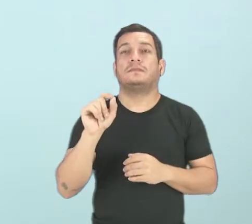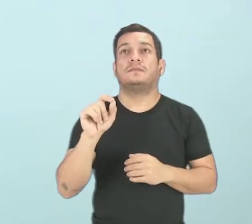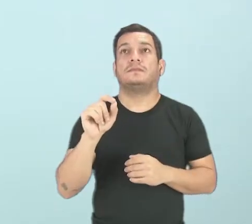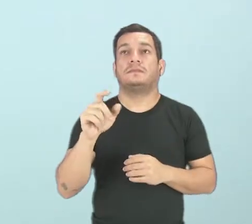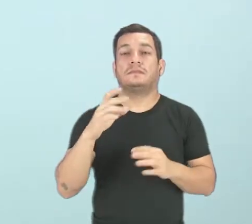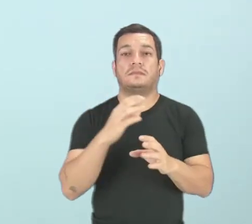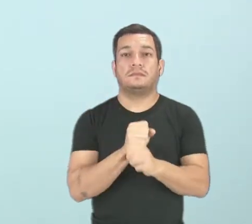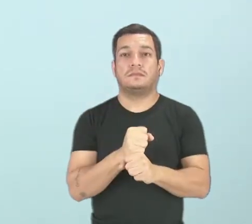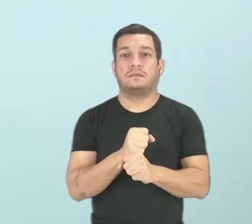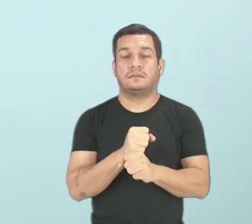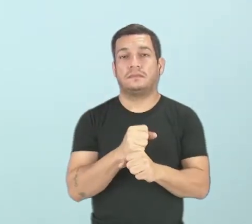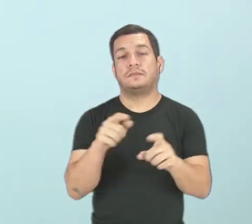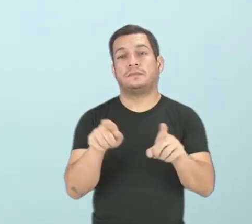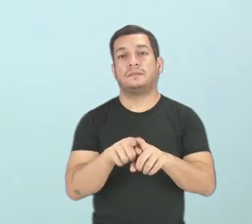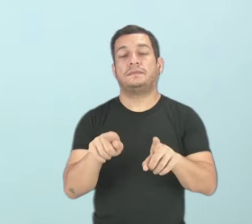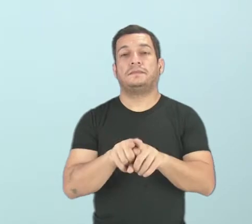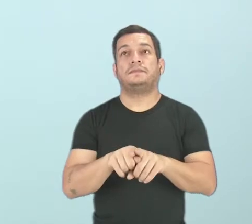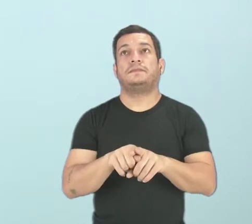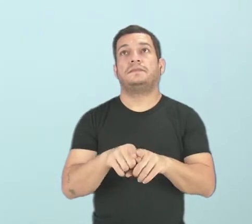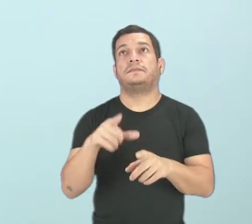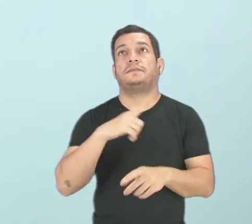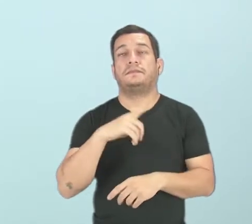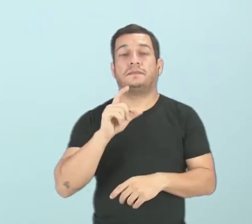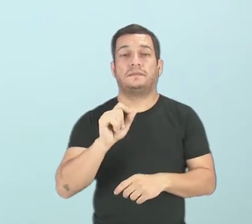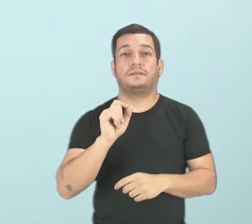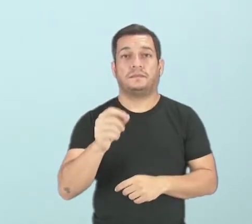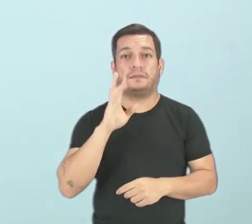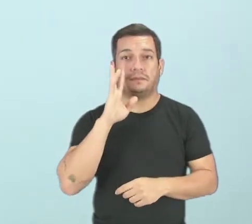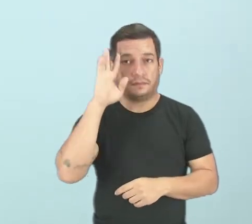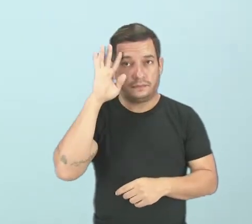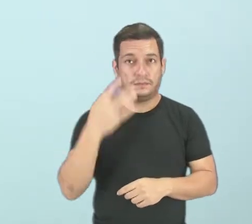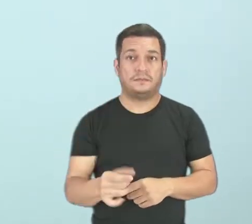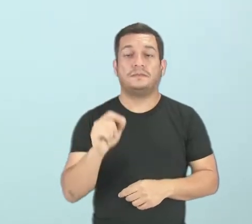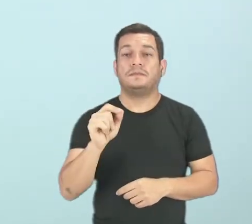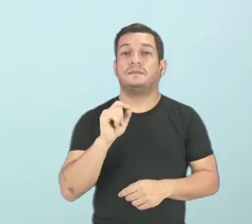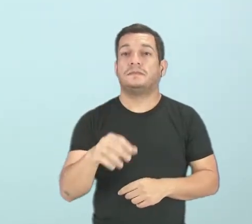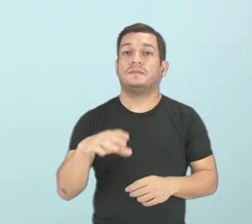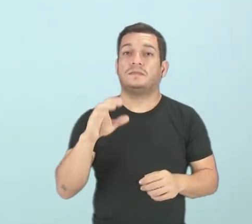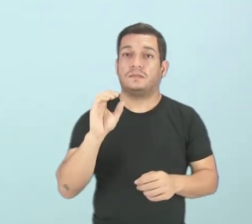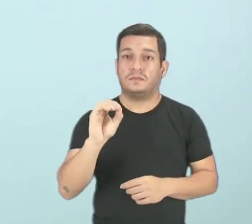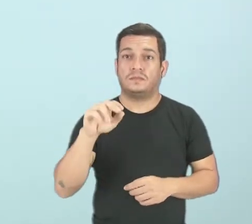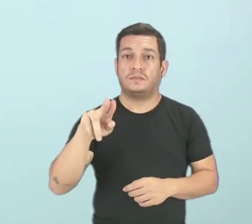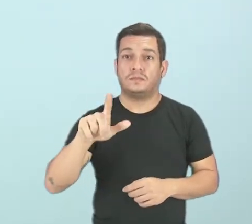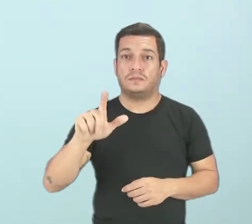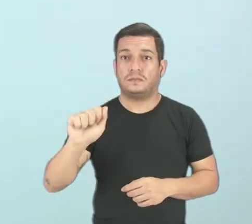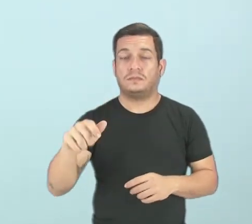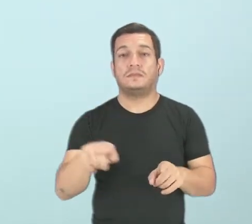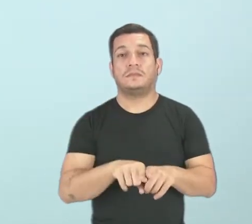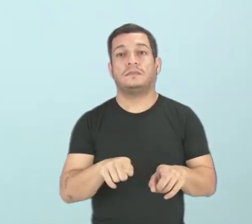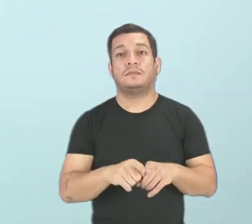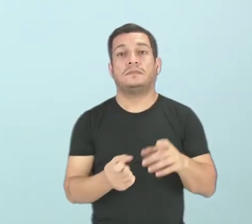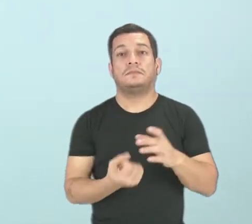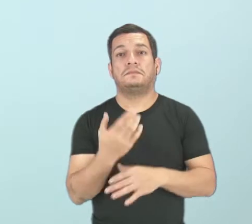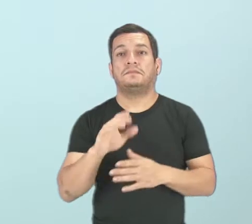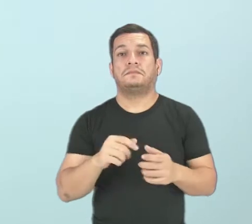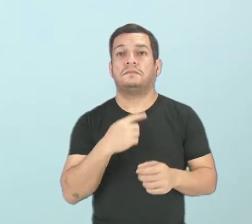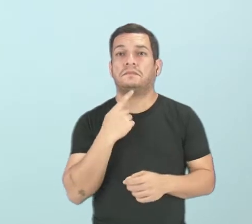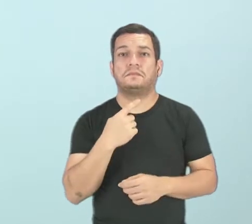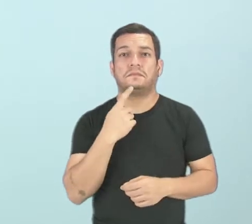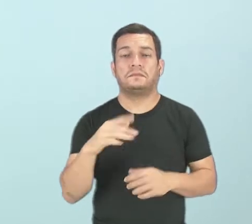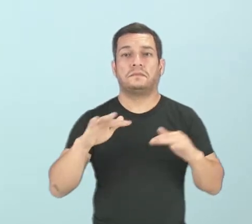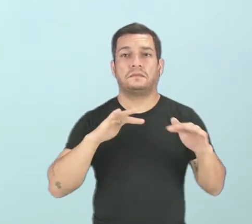ser somadas e produzir então uma resultante nula e também não vai produzir nenhum tipo